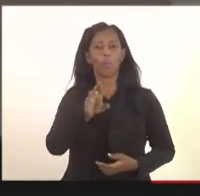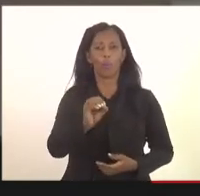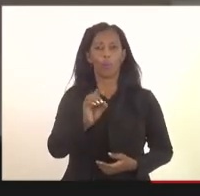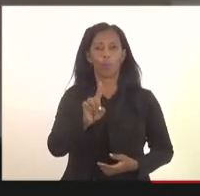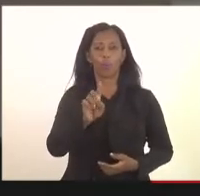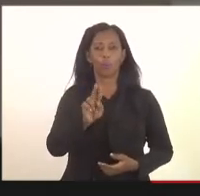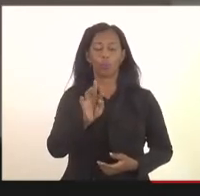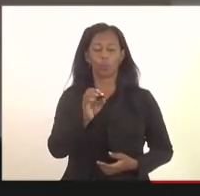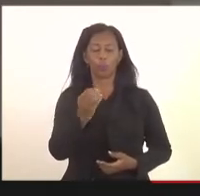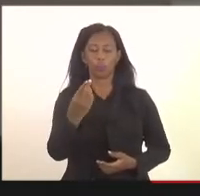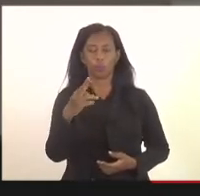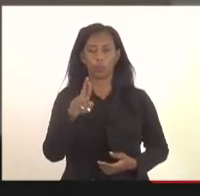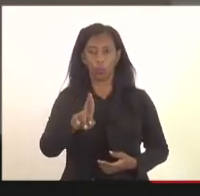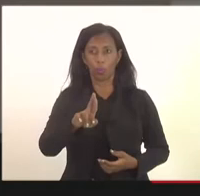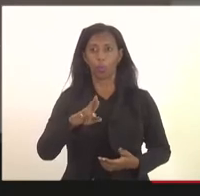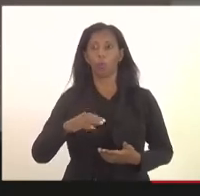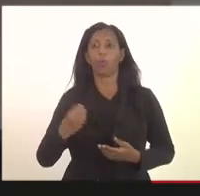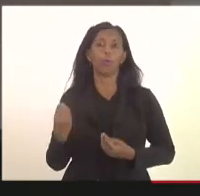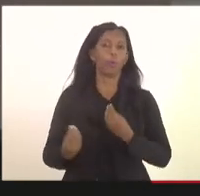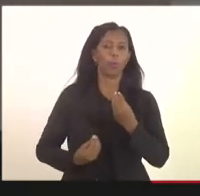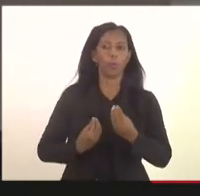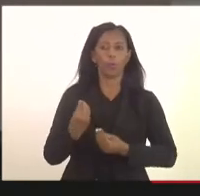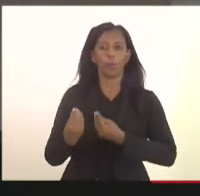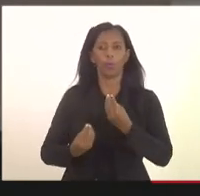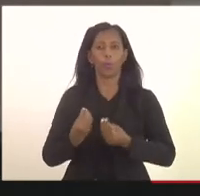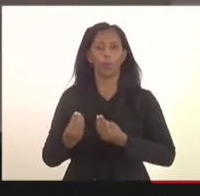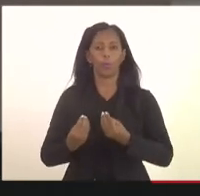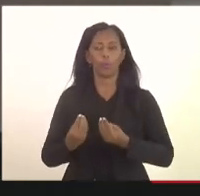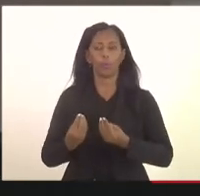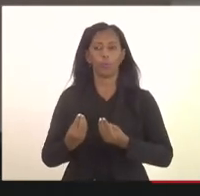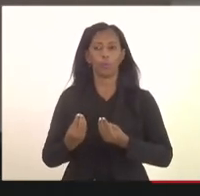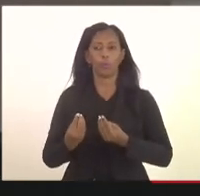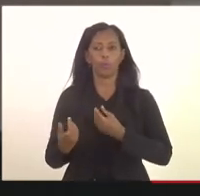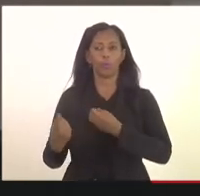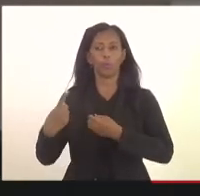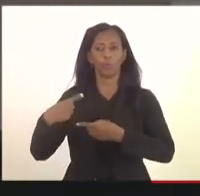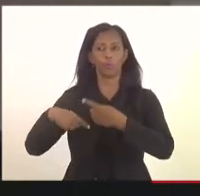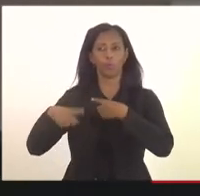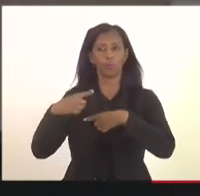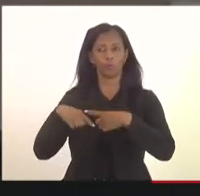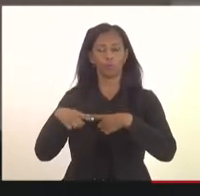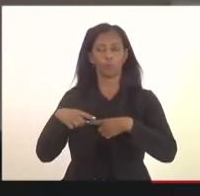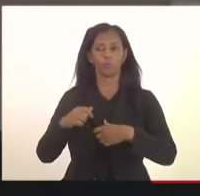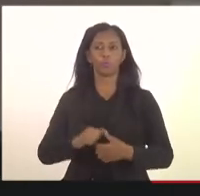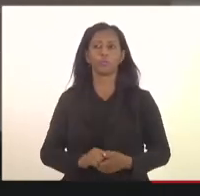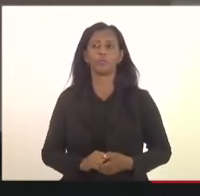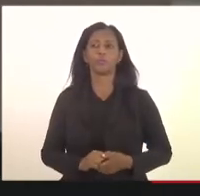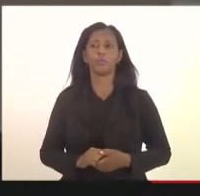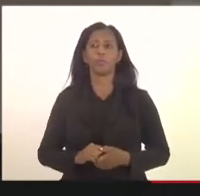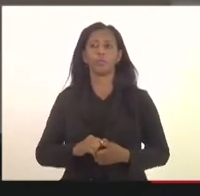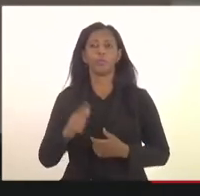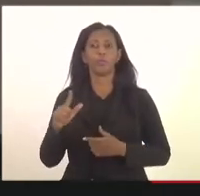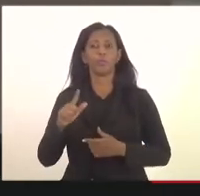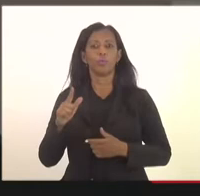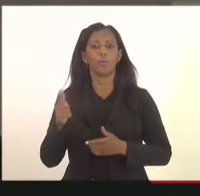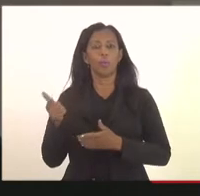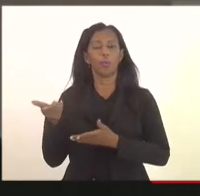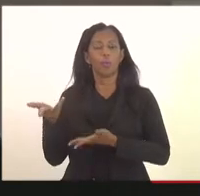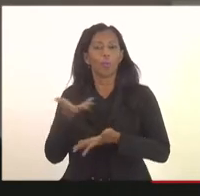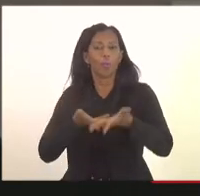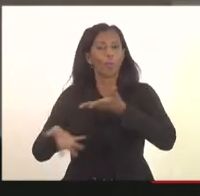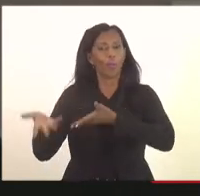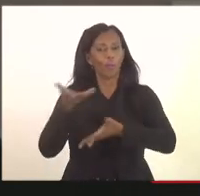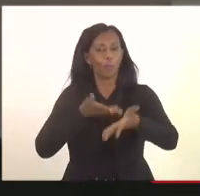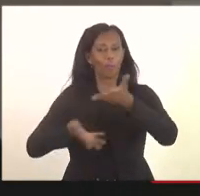vai investir muita exploração nos próximos anos. Eu vou tentar compartilhar minha tela aqui. Eu nunca